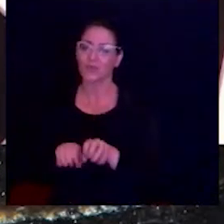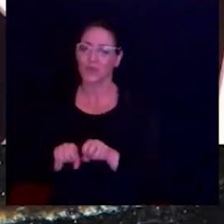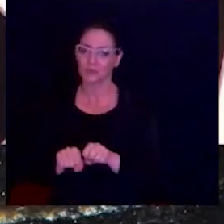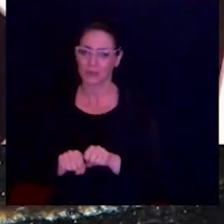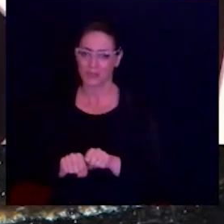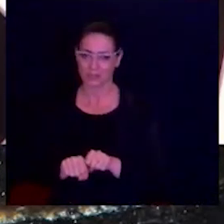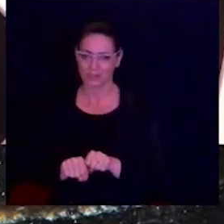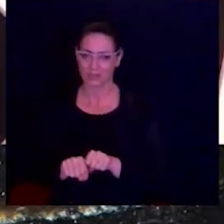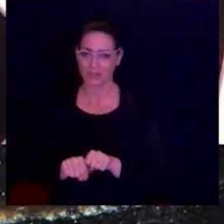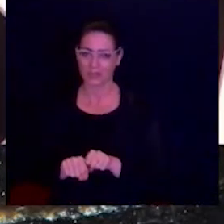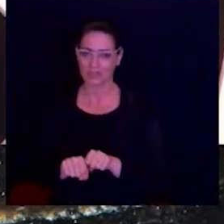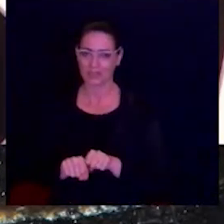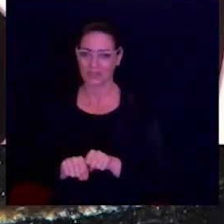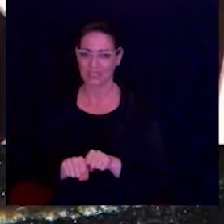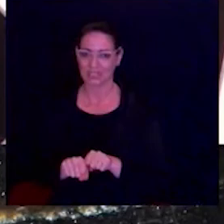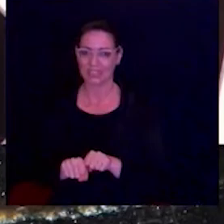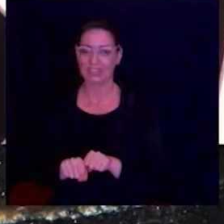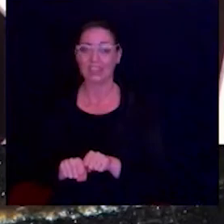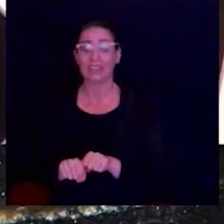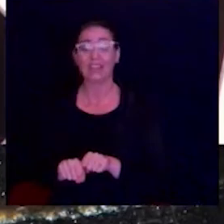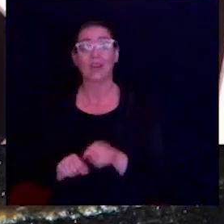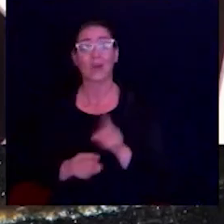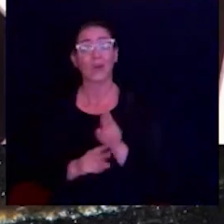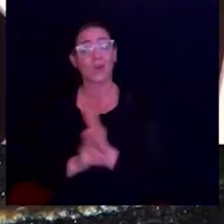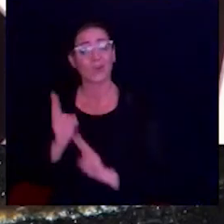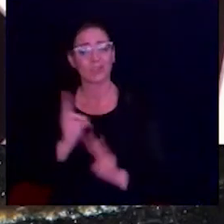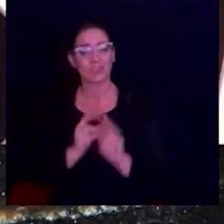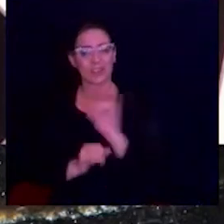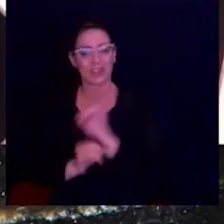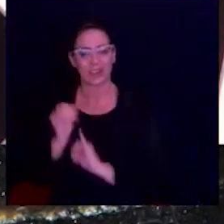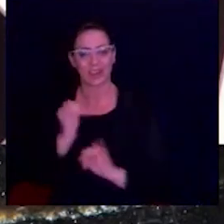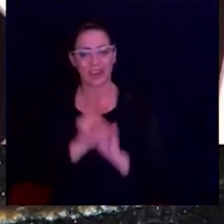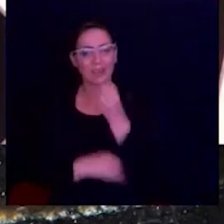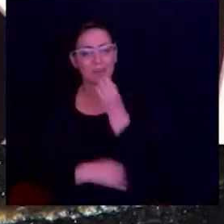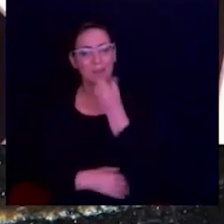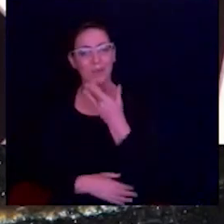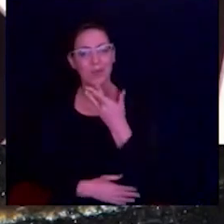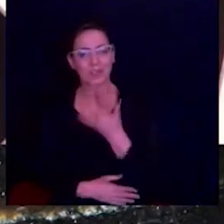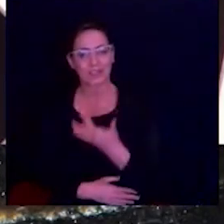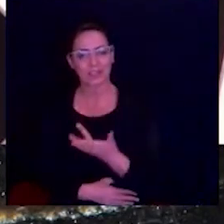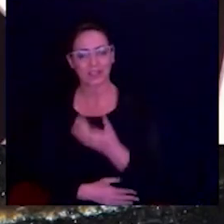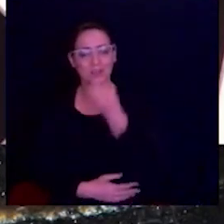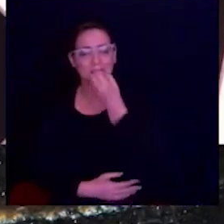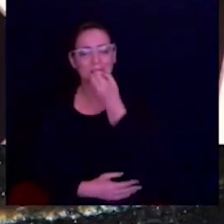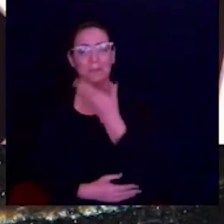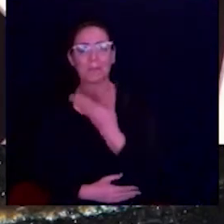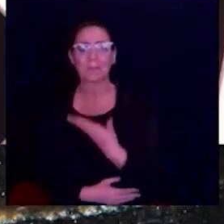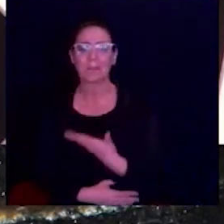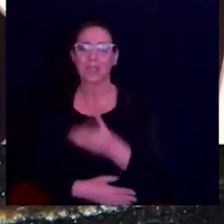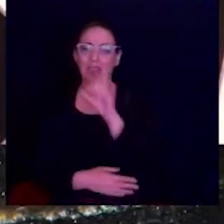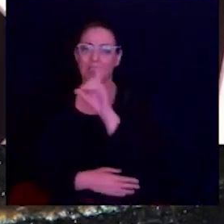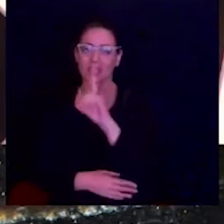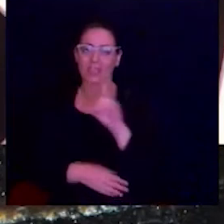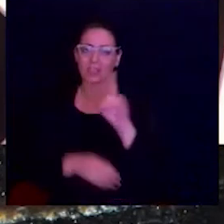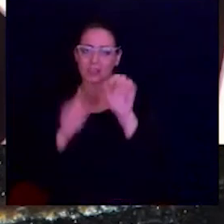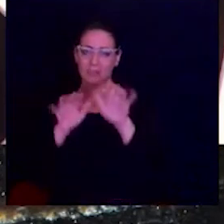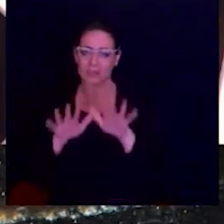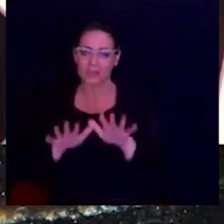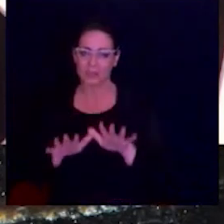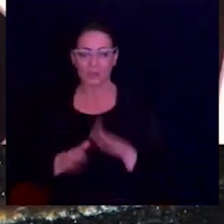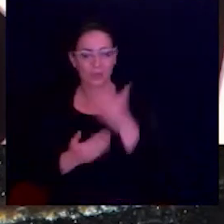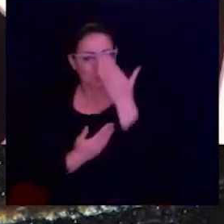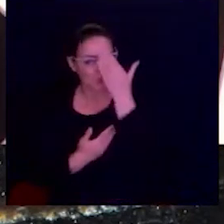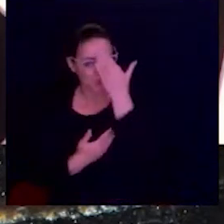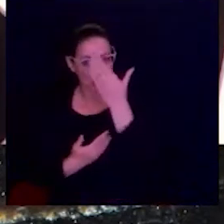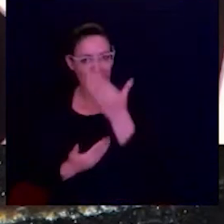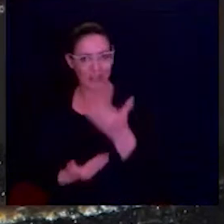cerimônia de colação de grau online. Boa tarde, fiquem bem, fiquem com Deus e muito